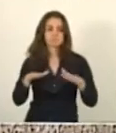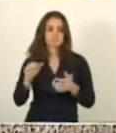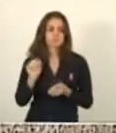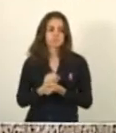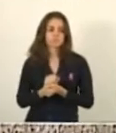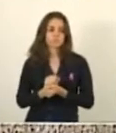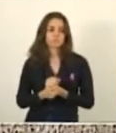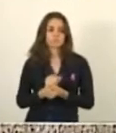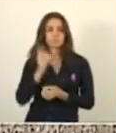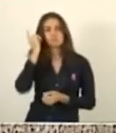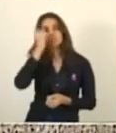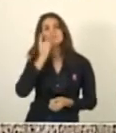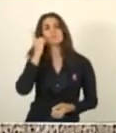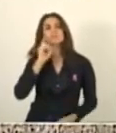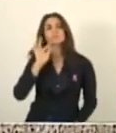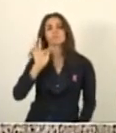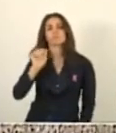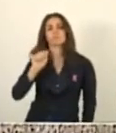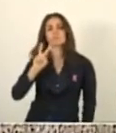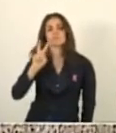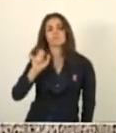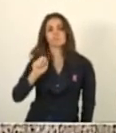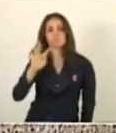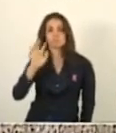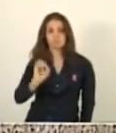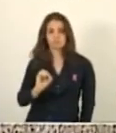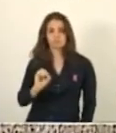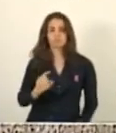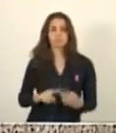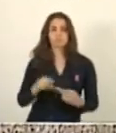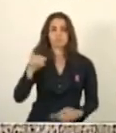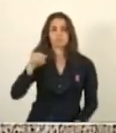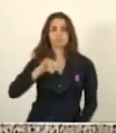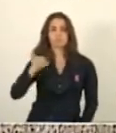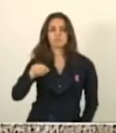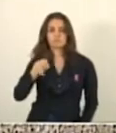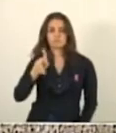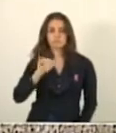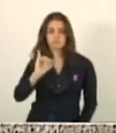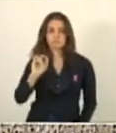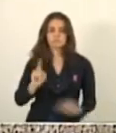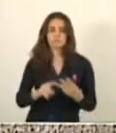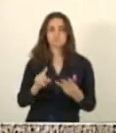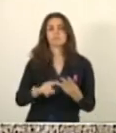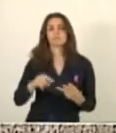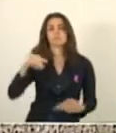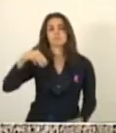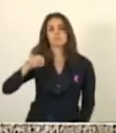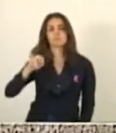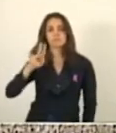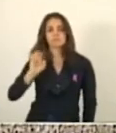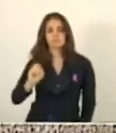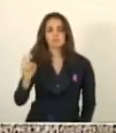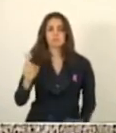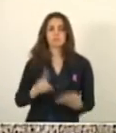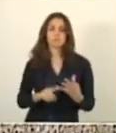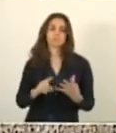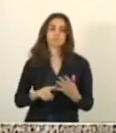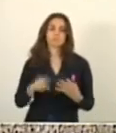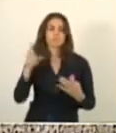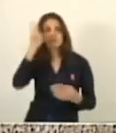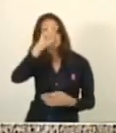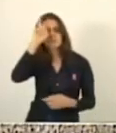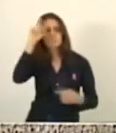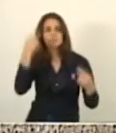deputado Rafael Favato, que eu lembro aqui, Sérgio Majeski, deputado Hércules, deputado Marcelo também, da discussão